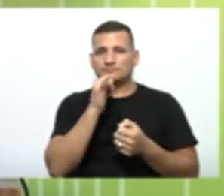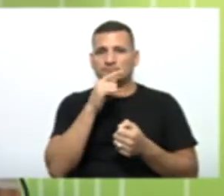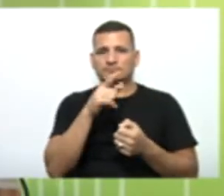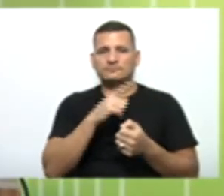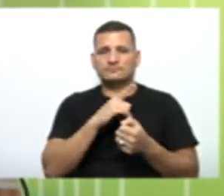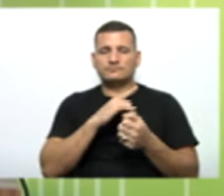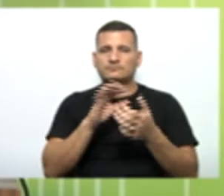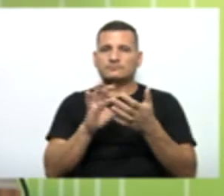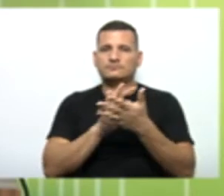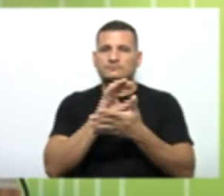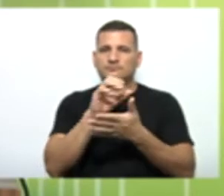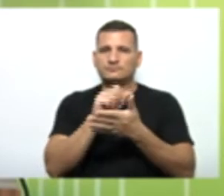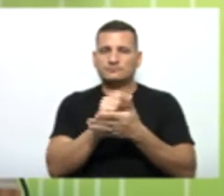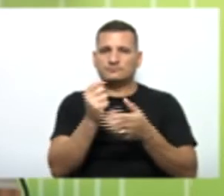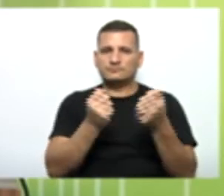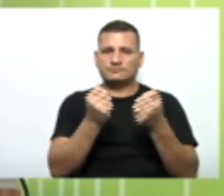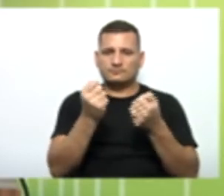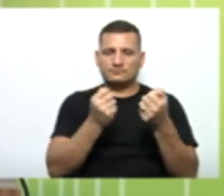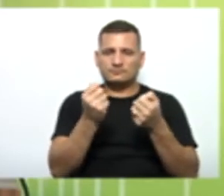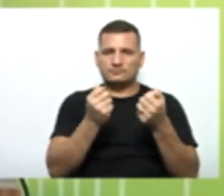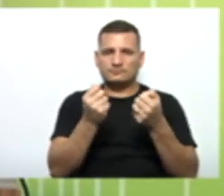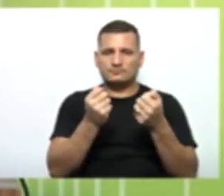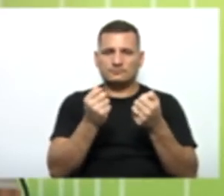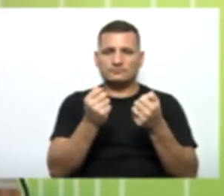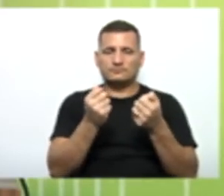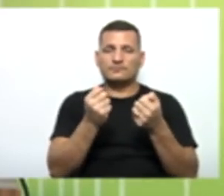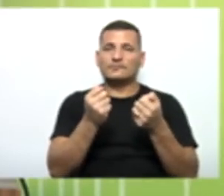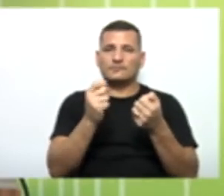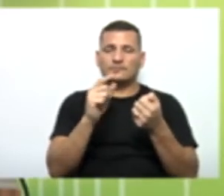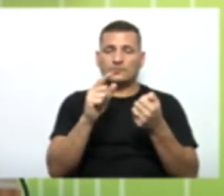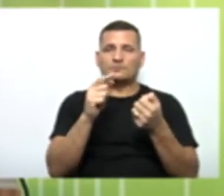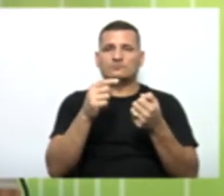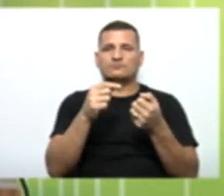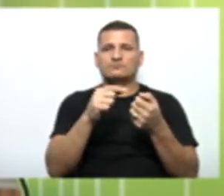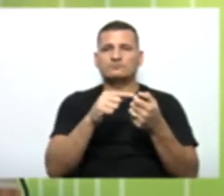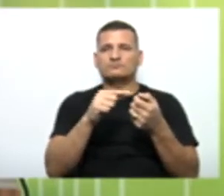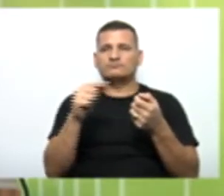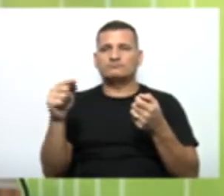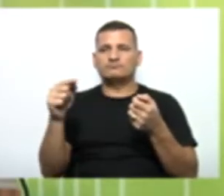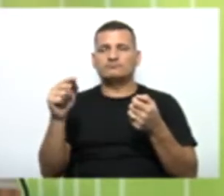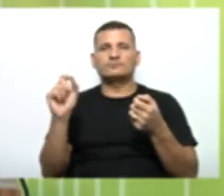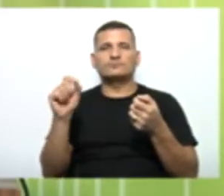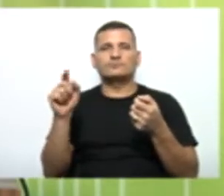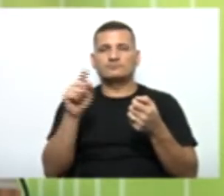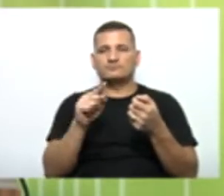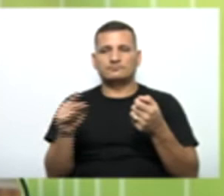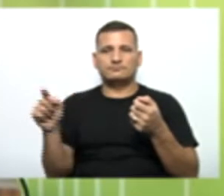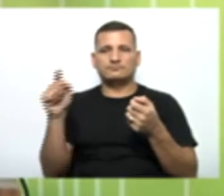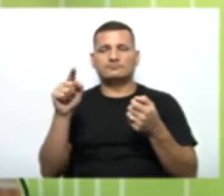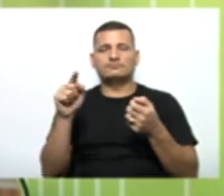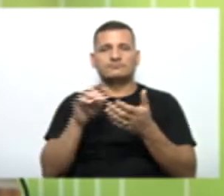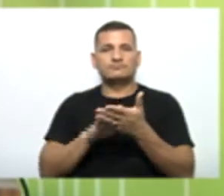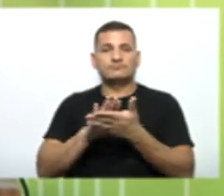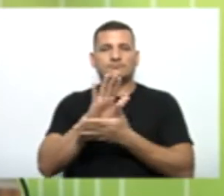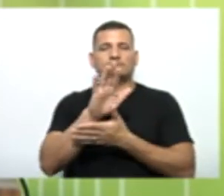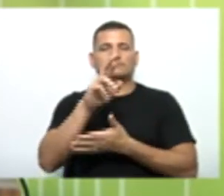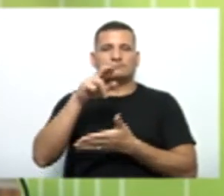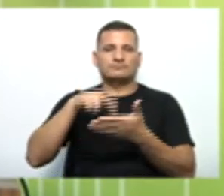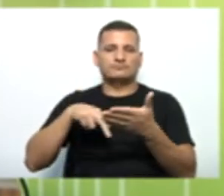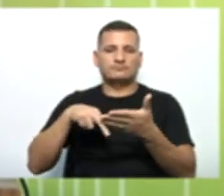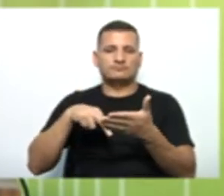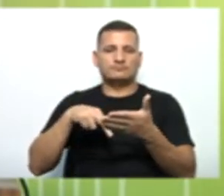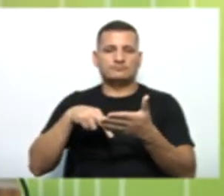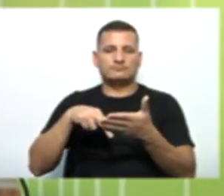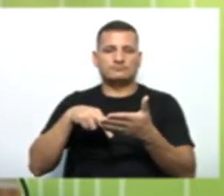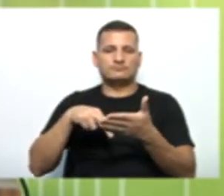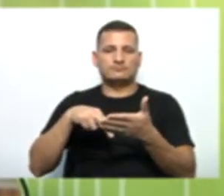cadastrar veículo. Aí eu coloco uma extensão, imprimir relatório. E aí?